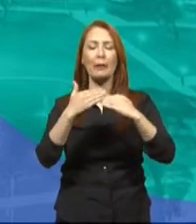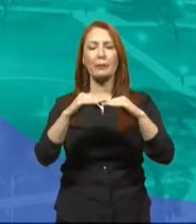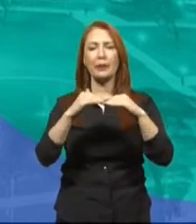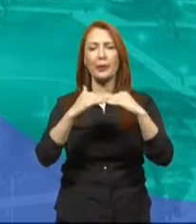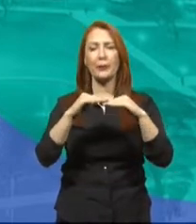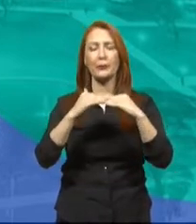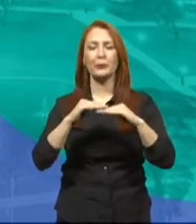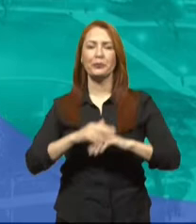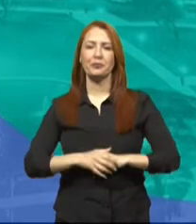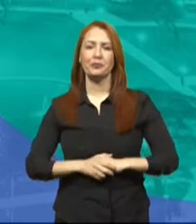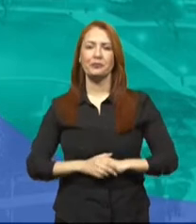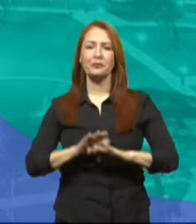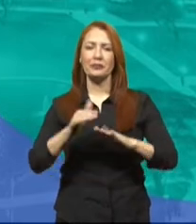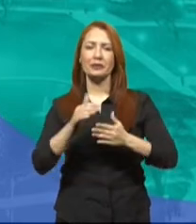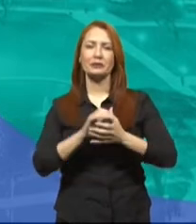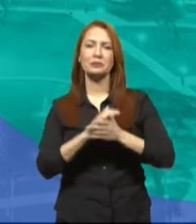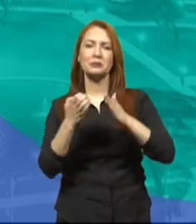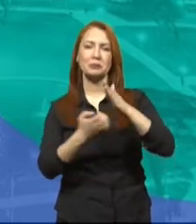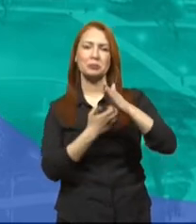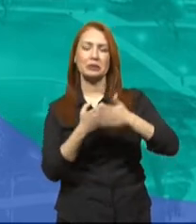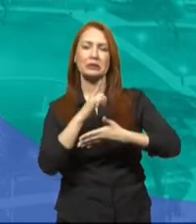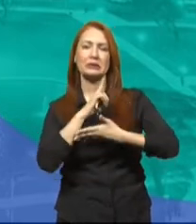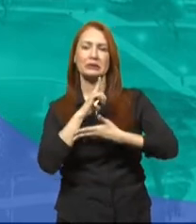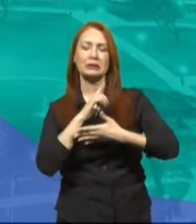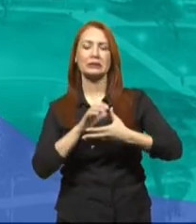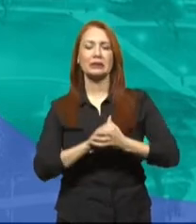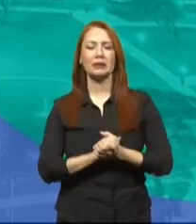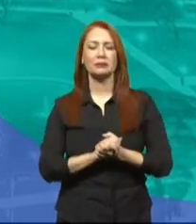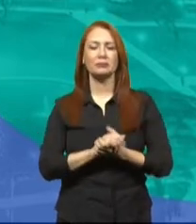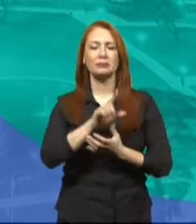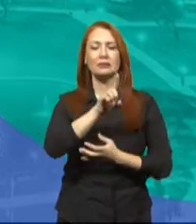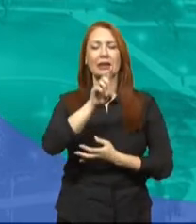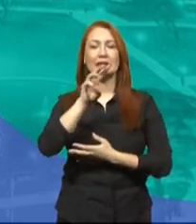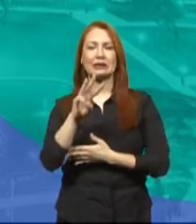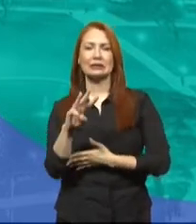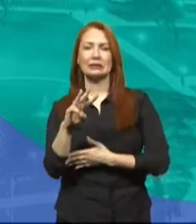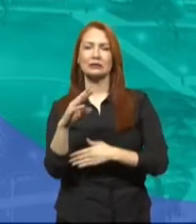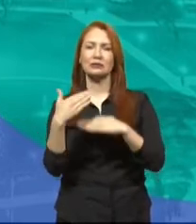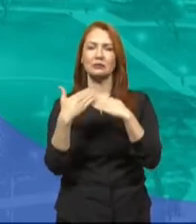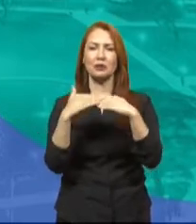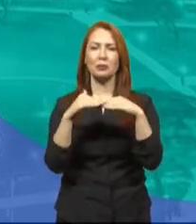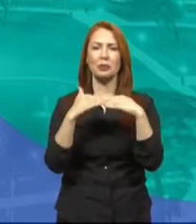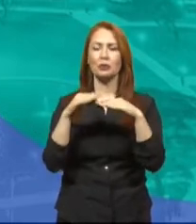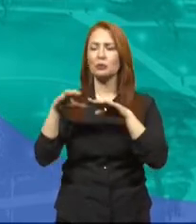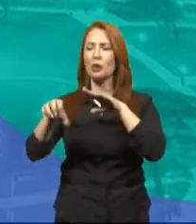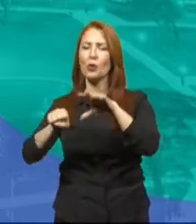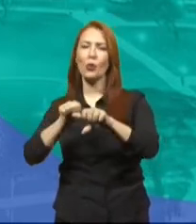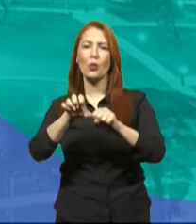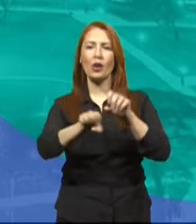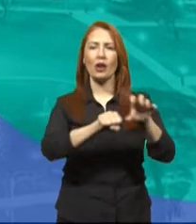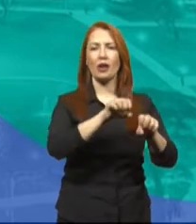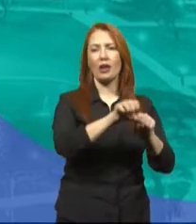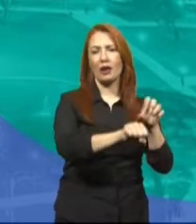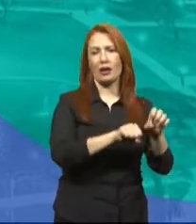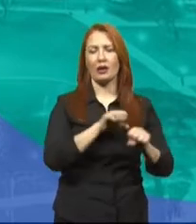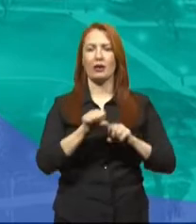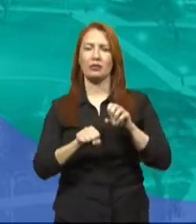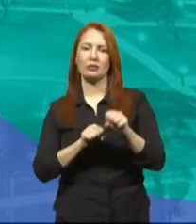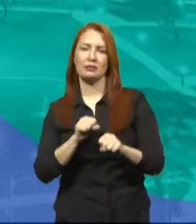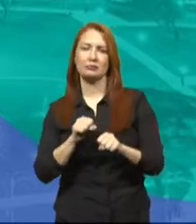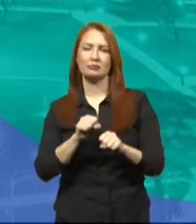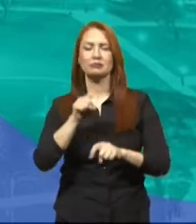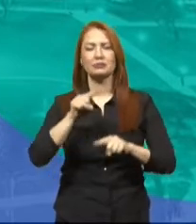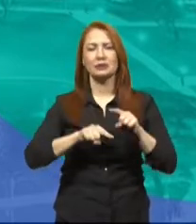A cooperativa dispõe de uma frota de 13 caminhões para coletar os material, tanto